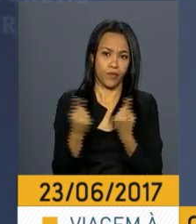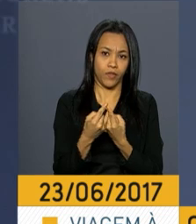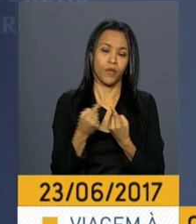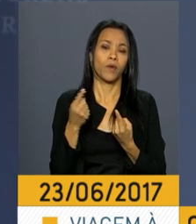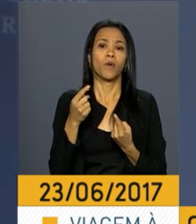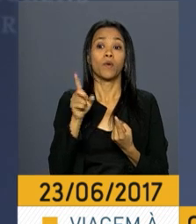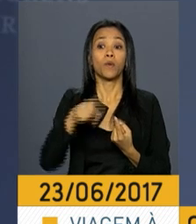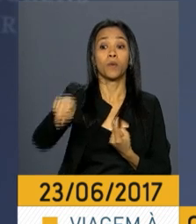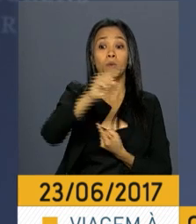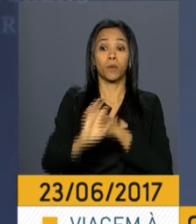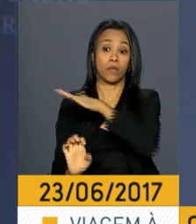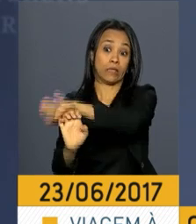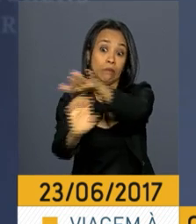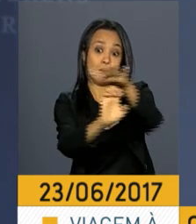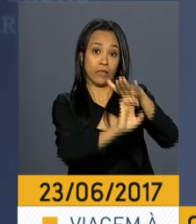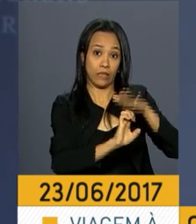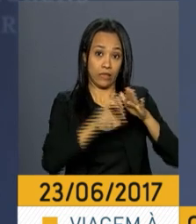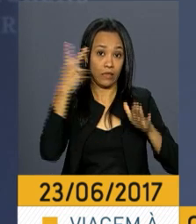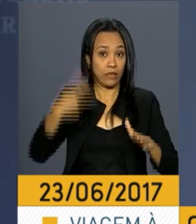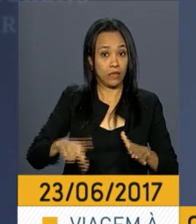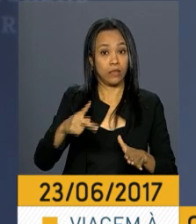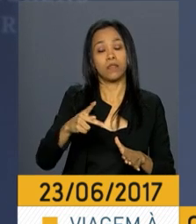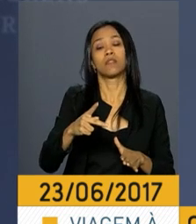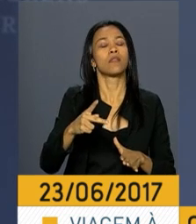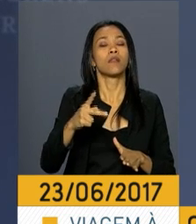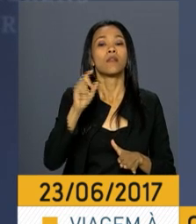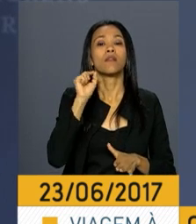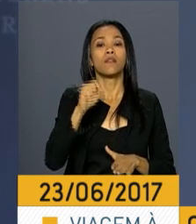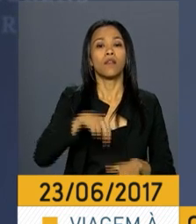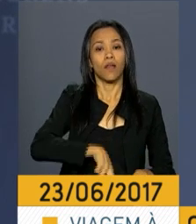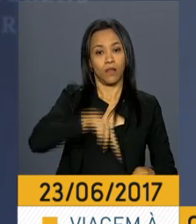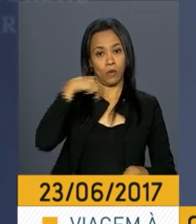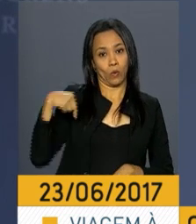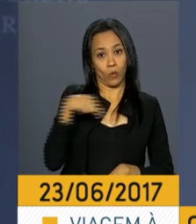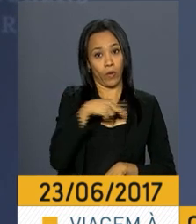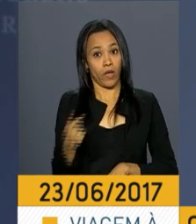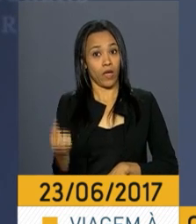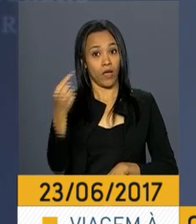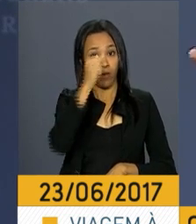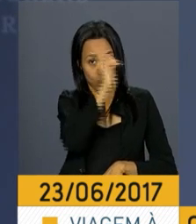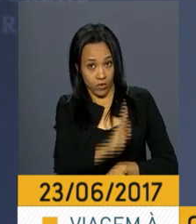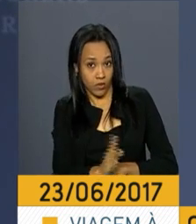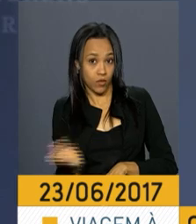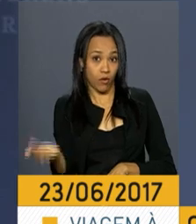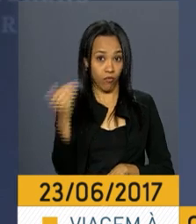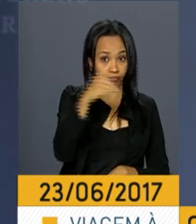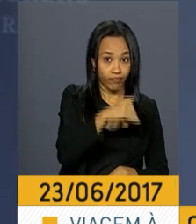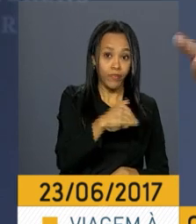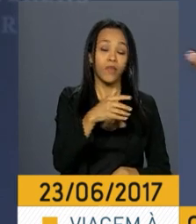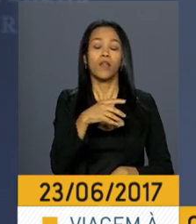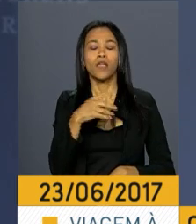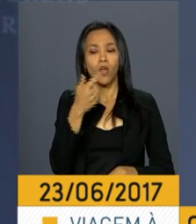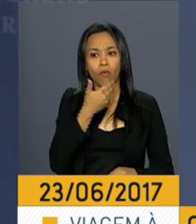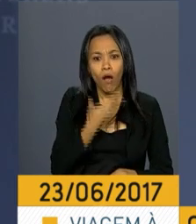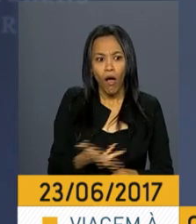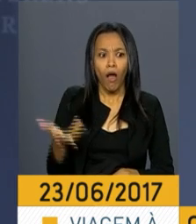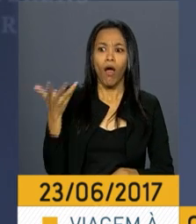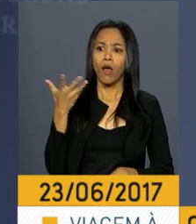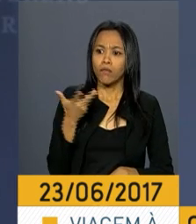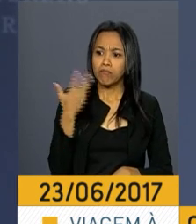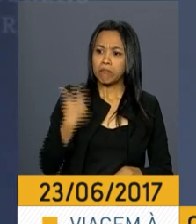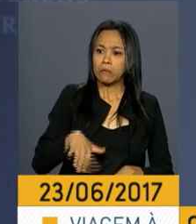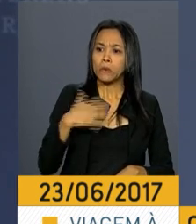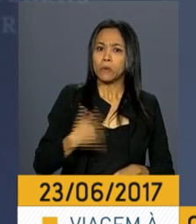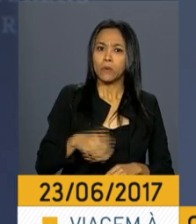com os investidores noruegueses no nosso país e cada vez mais me impressionei com o número